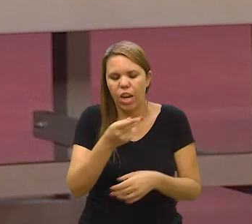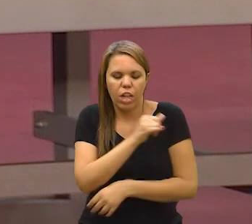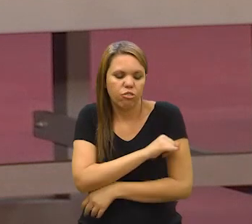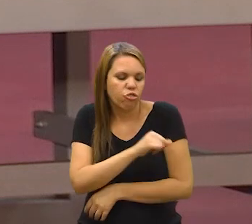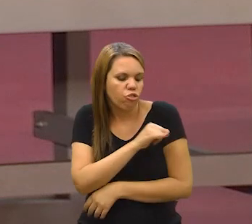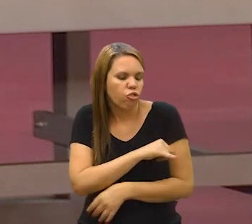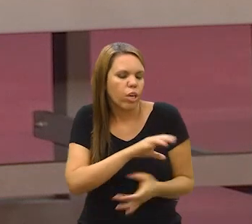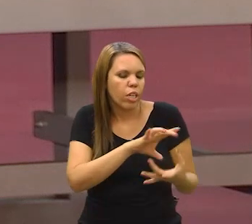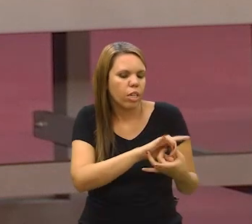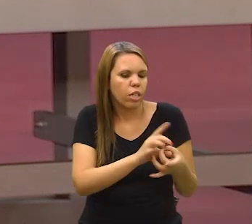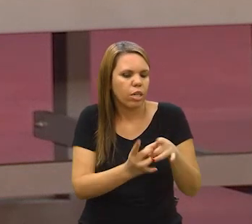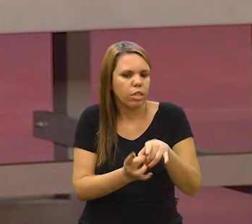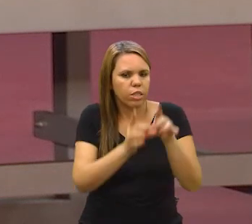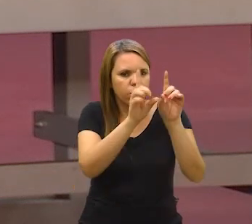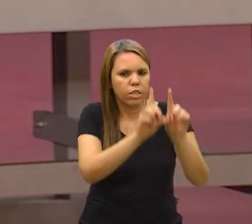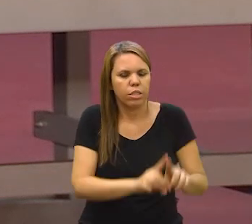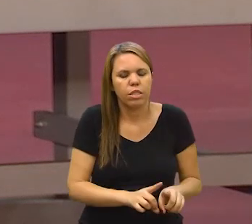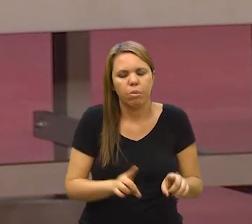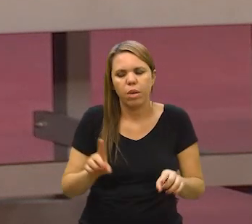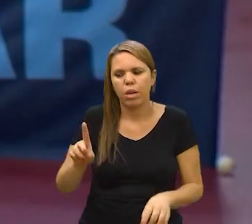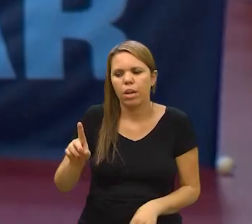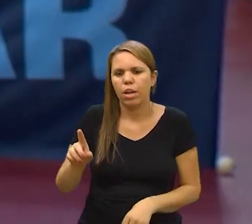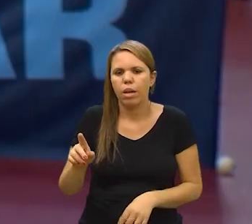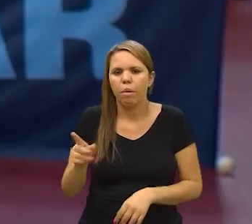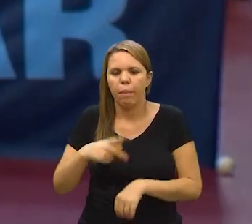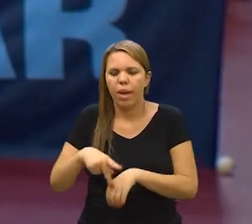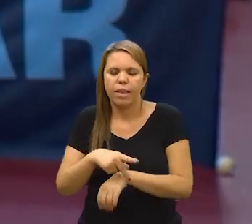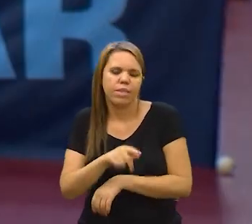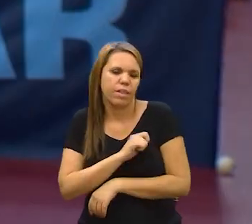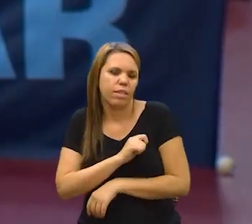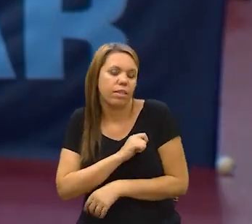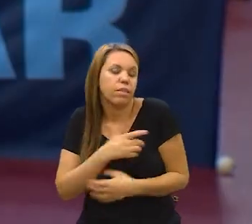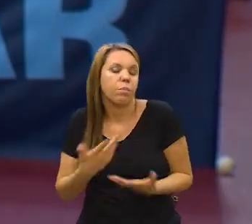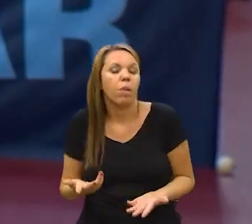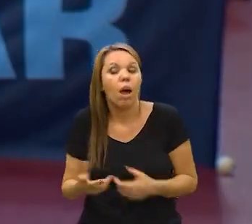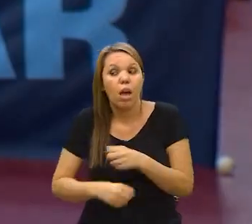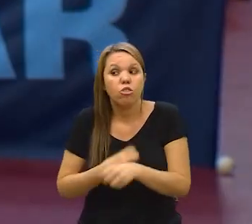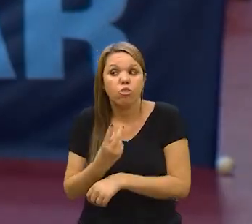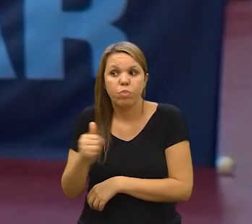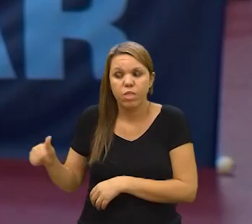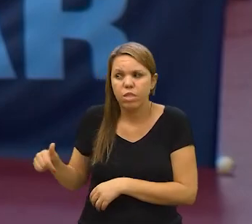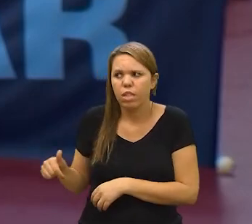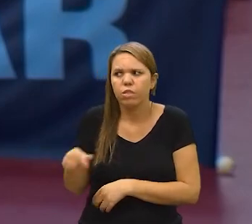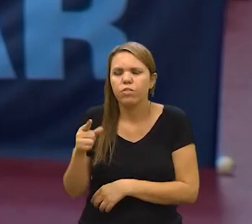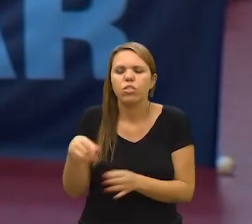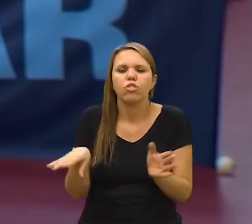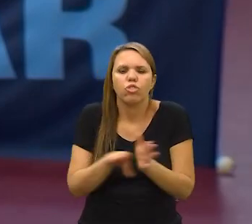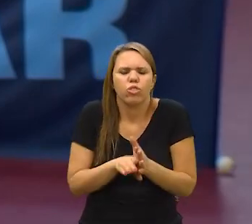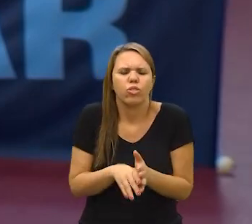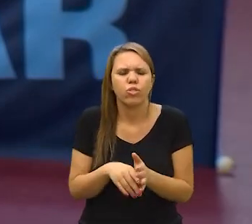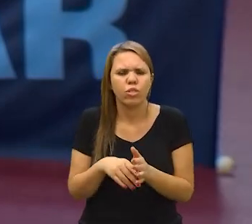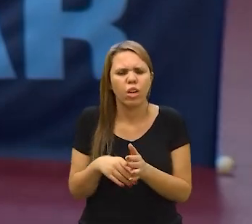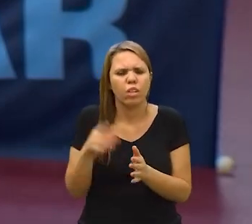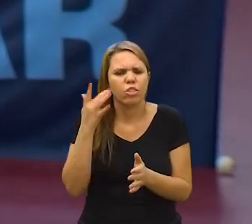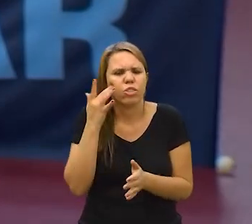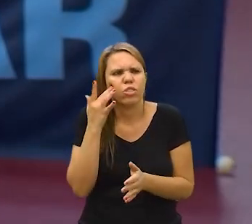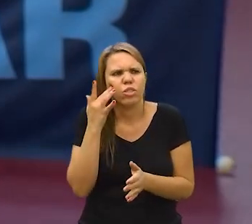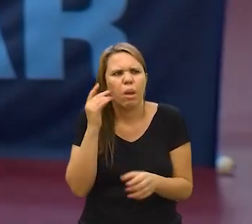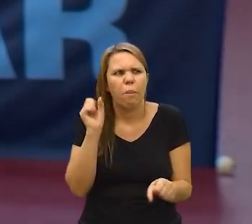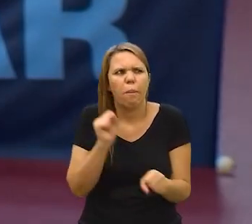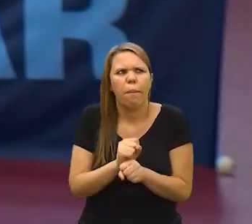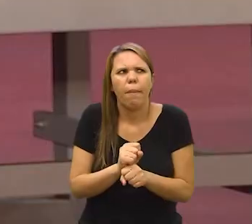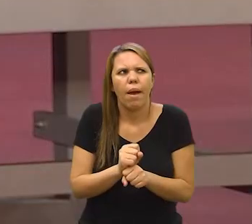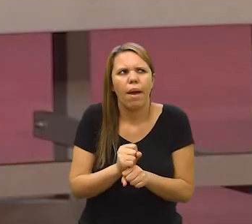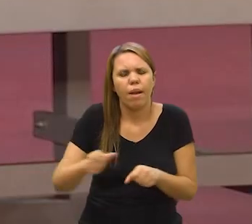Janeiro, no Parapan de Toronto, no Canadá. Mas em 2017 você chegou até a cogitar parar o